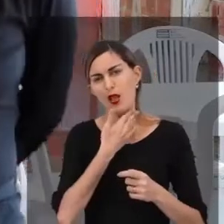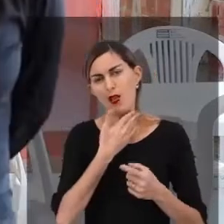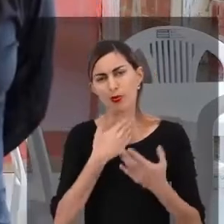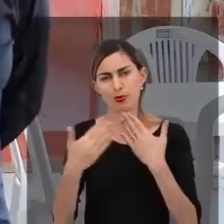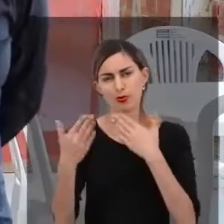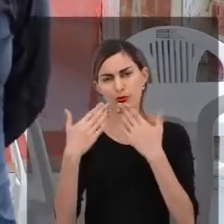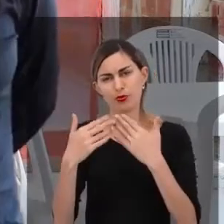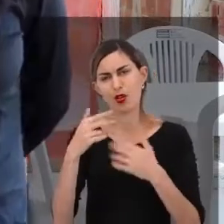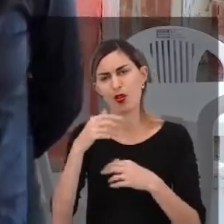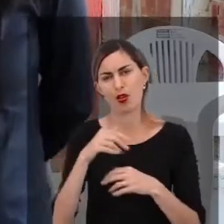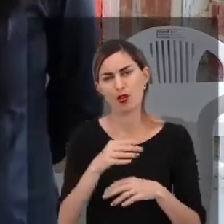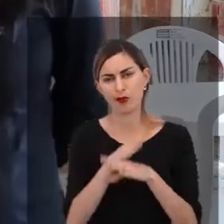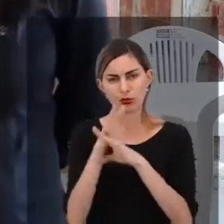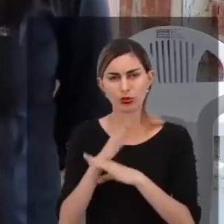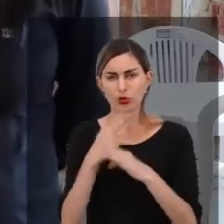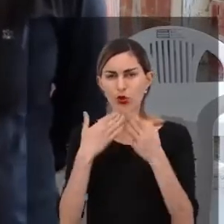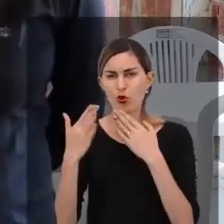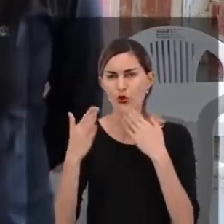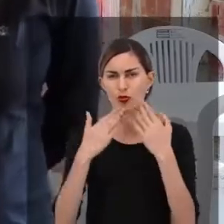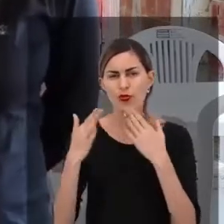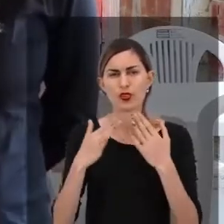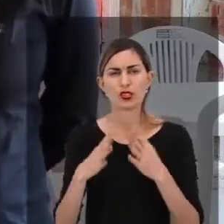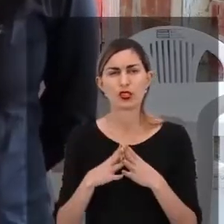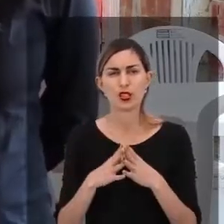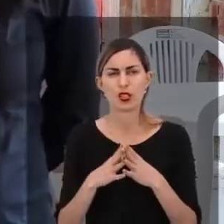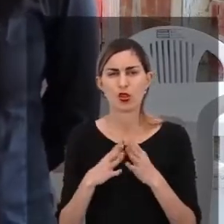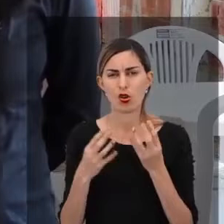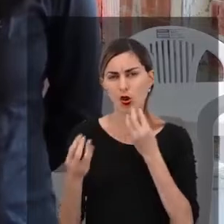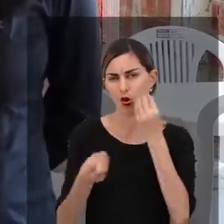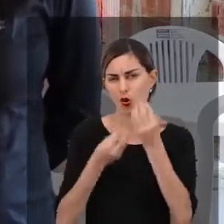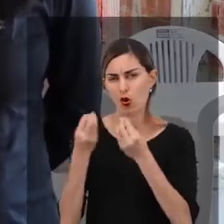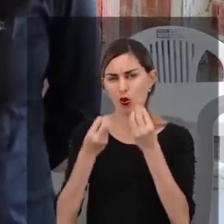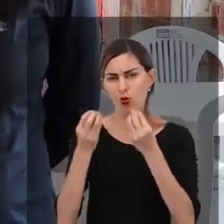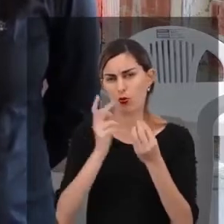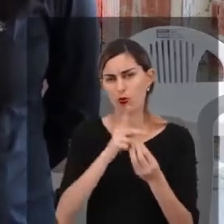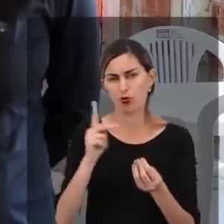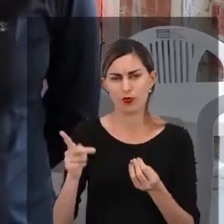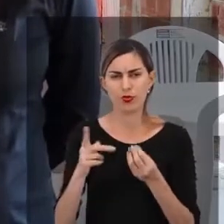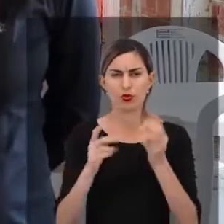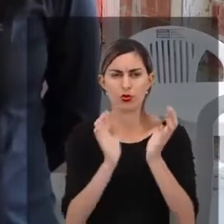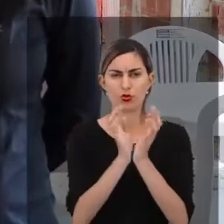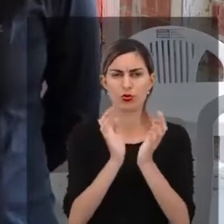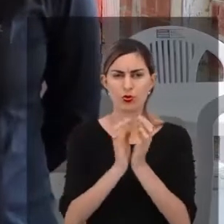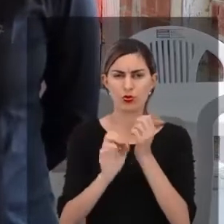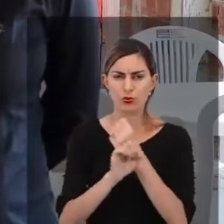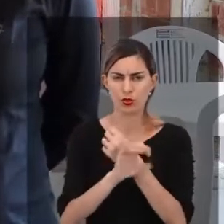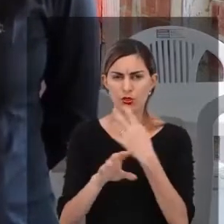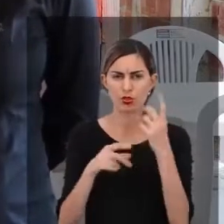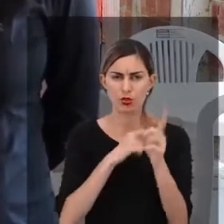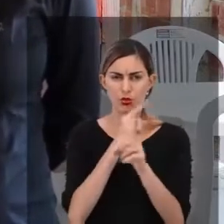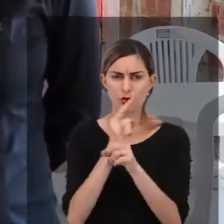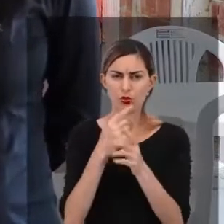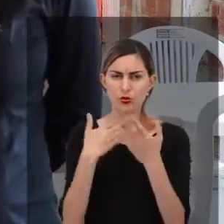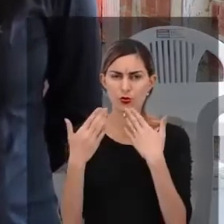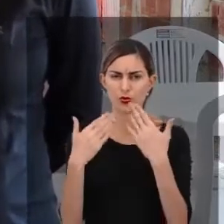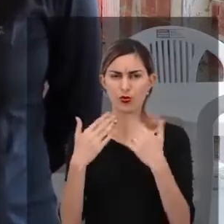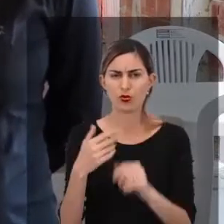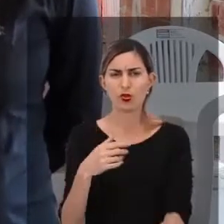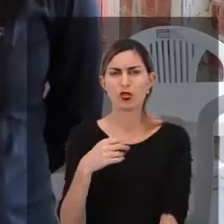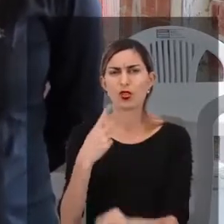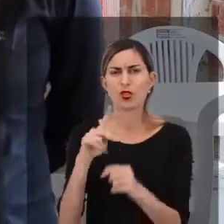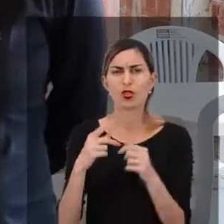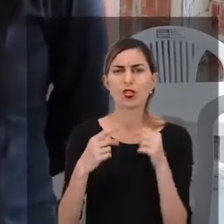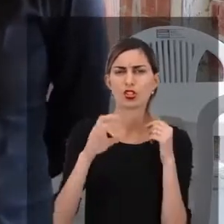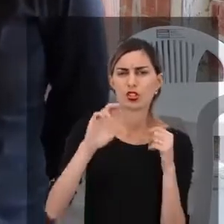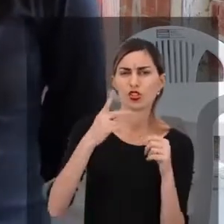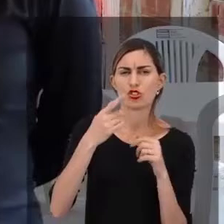bate-papo aqui com o Monique, isso aqui é ao vivo, a gente está conversando. Então, a forma que nós, como professores, a equipe do EAD, encontramos de bater esse